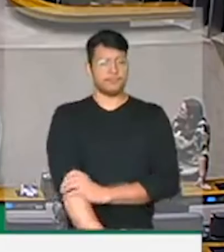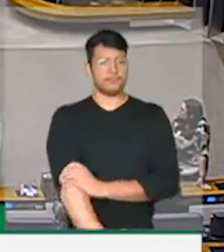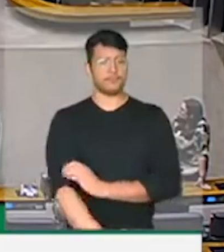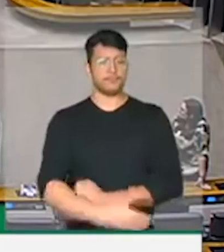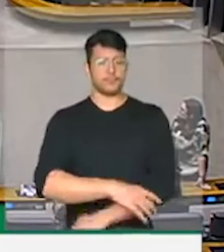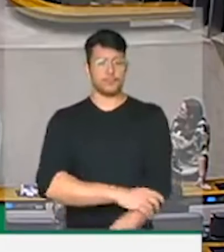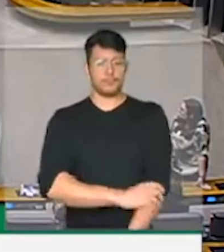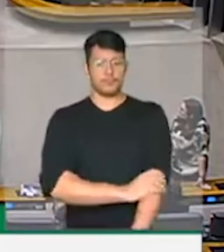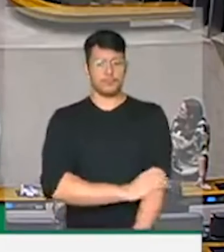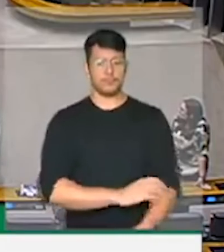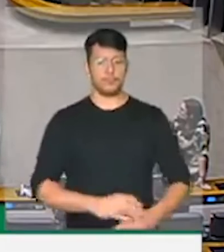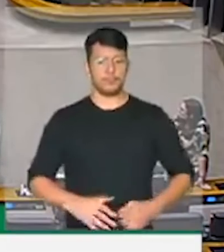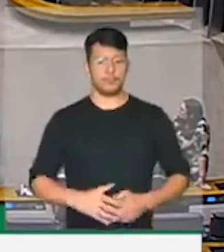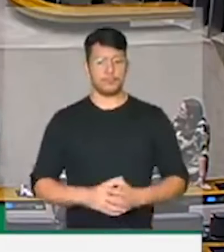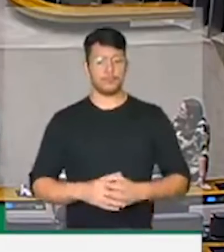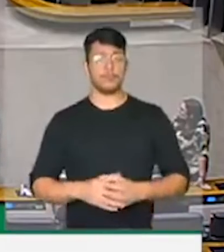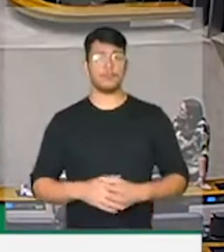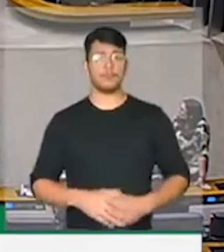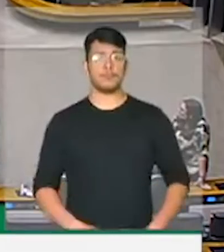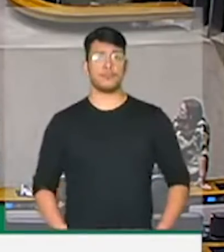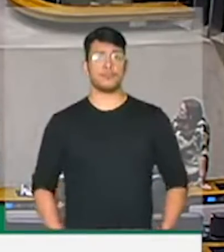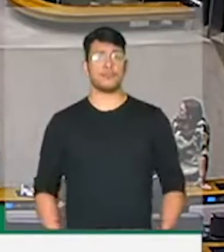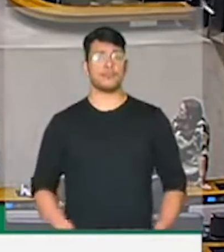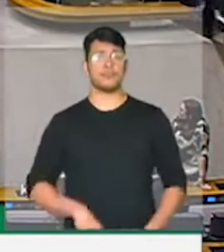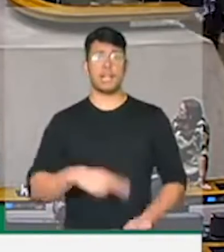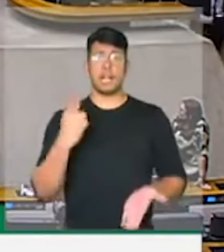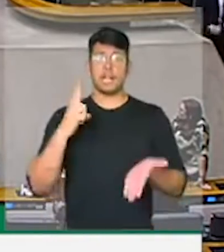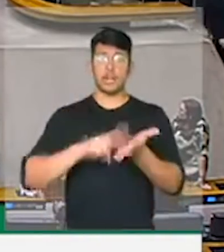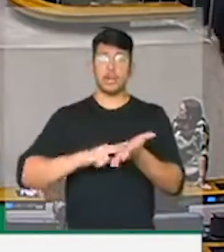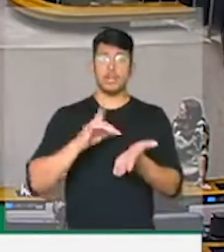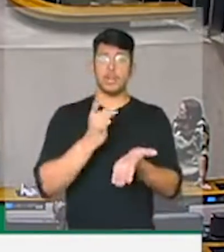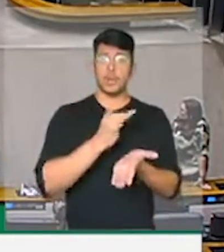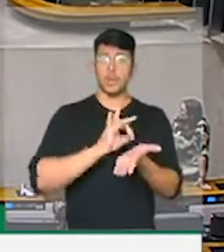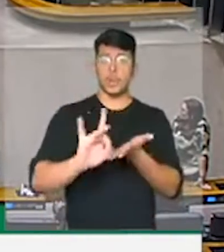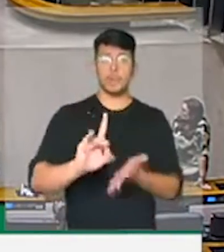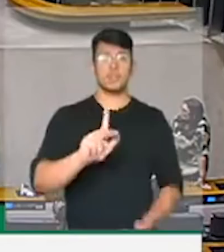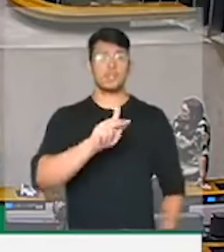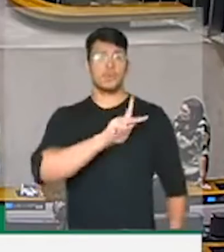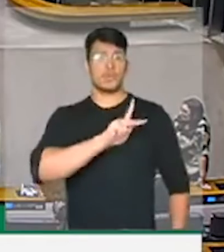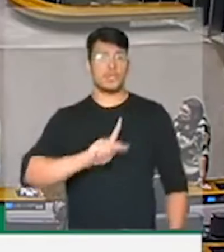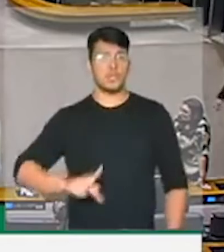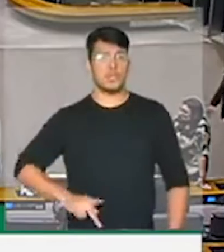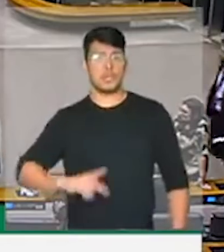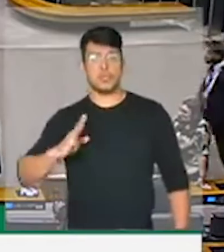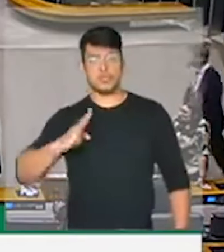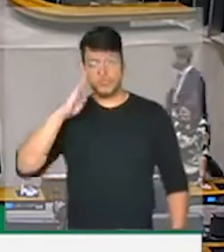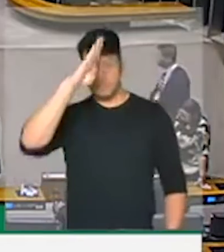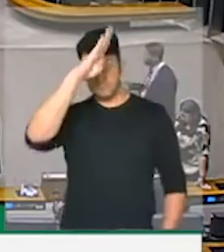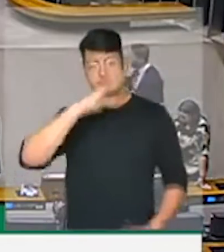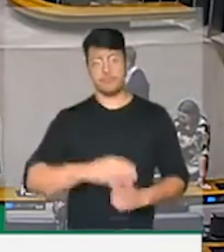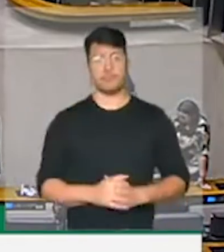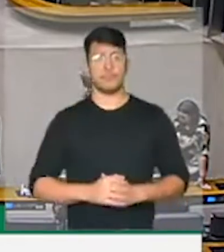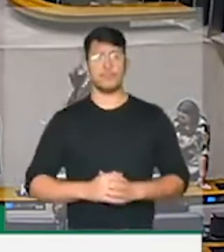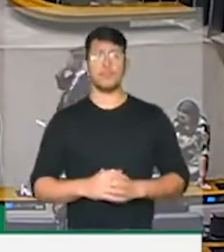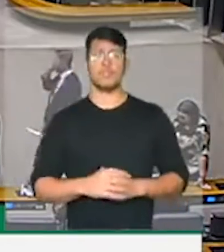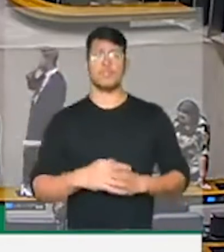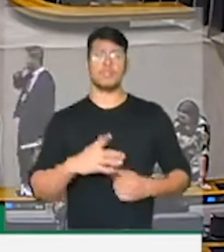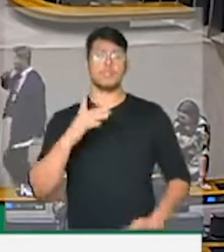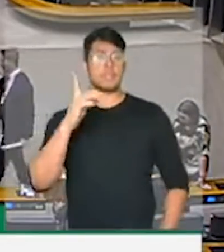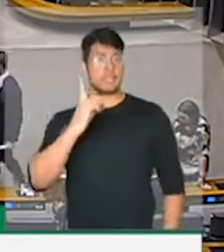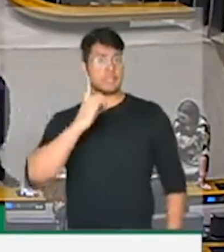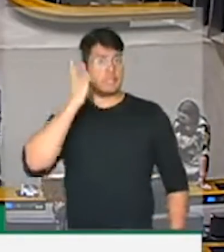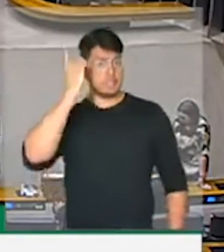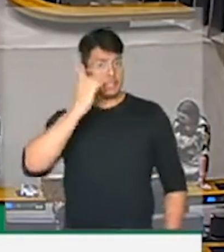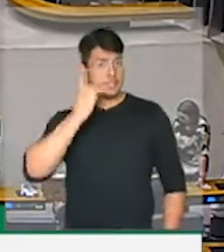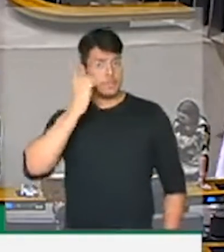Presidente, e como regime, nota senhor, presidente. De repúdio ao presidente da República, Jair Messias Bolsonaro. As deputadas